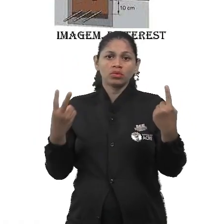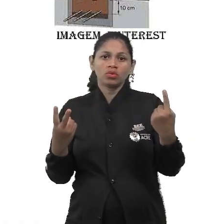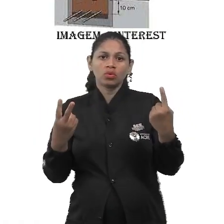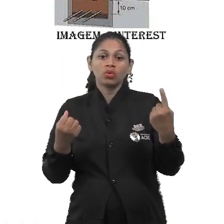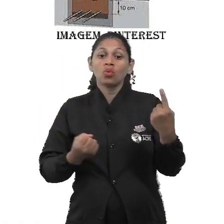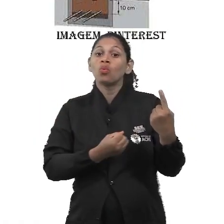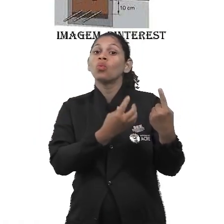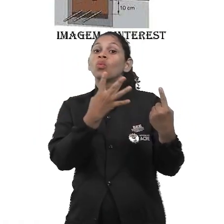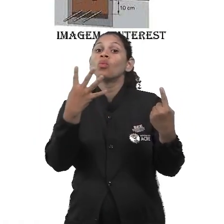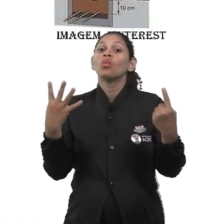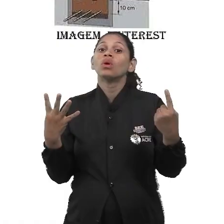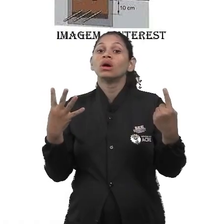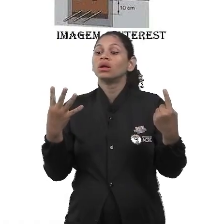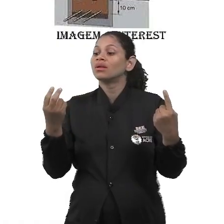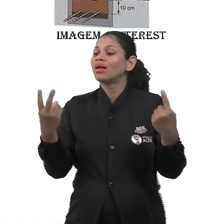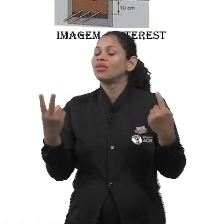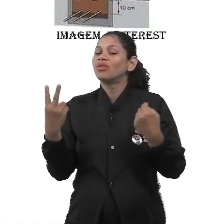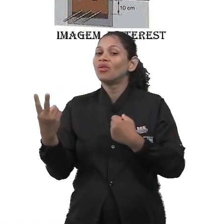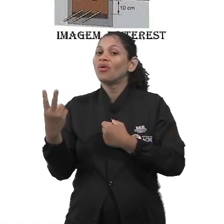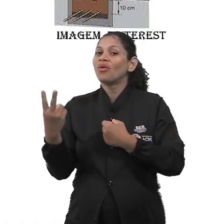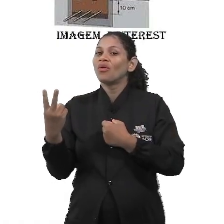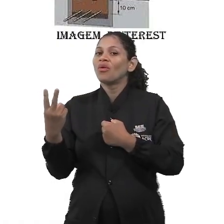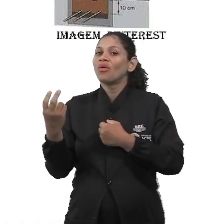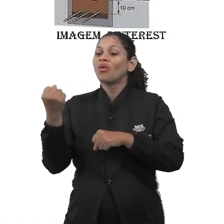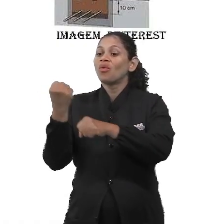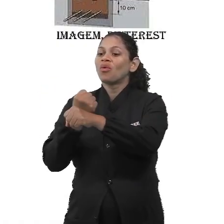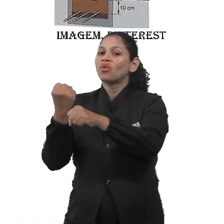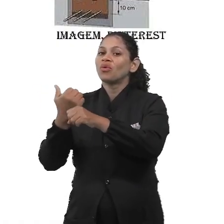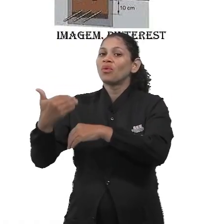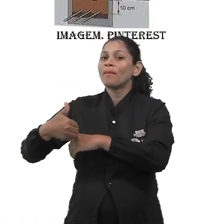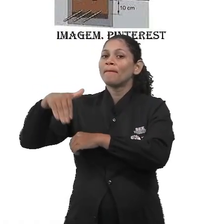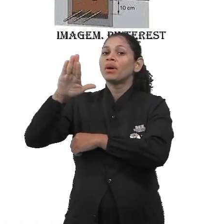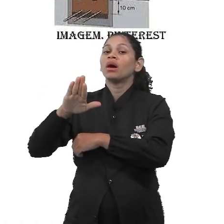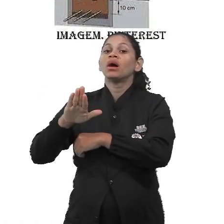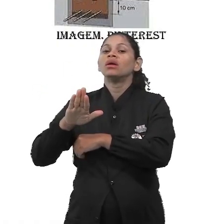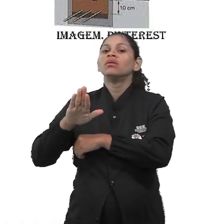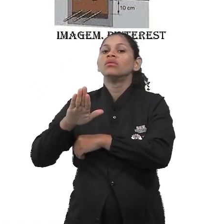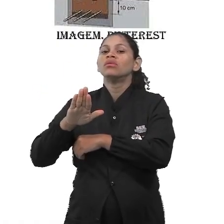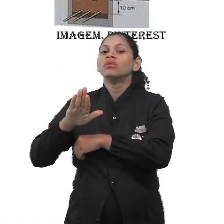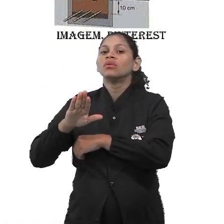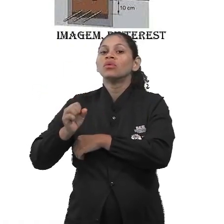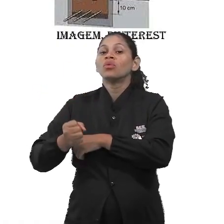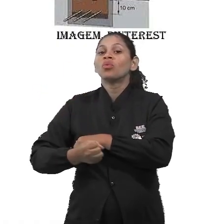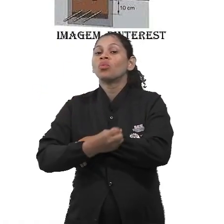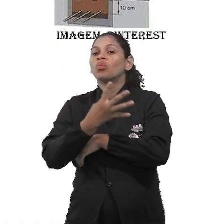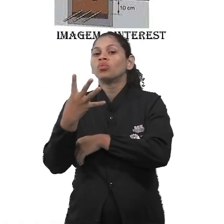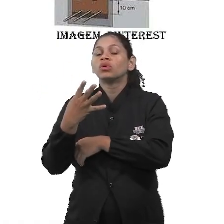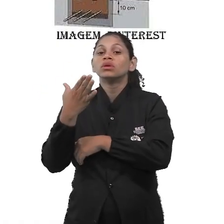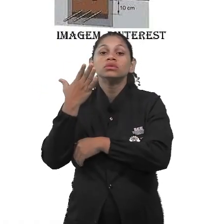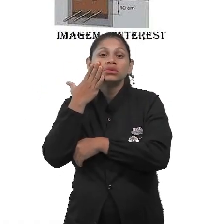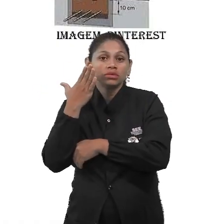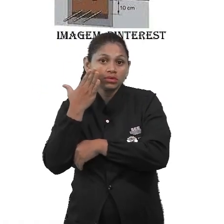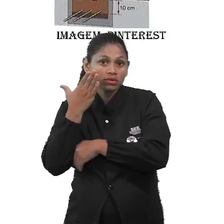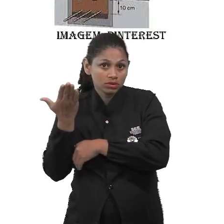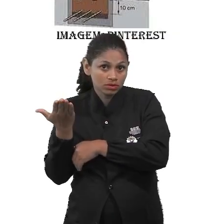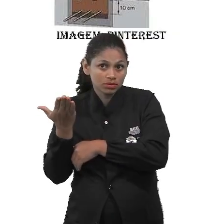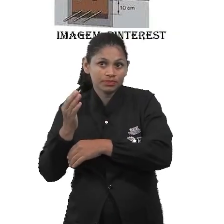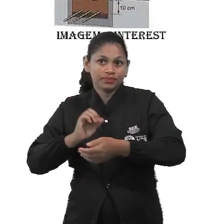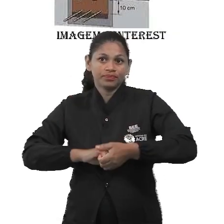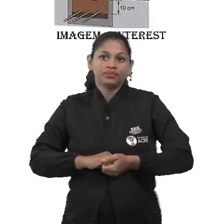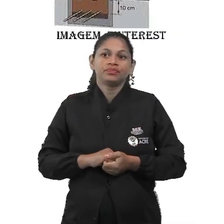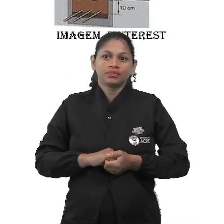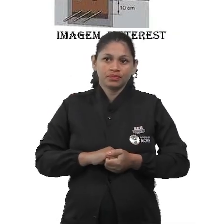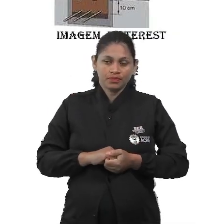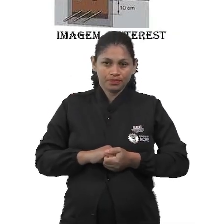aqui. Aqui a gente vai usar a regrinha, né, do mais e do menos. Professor, o que é a regrinha do mais? Regrinha do mais. Toda vez que aconteceu mais,